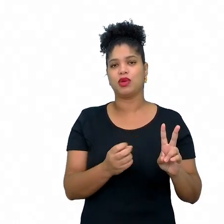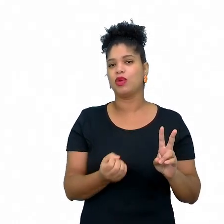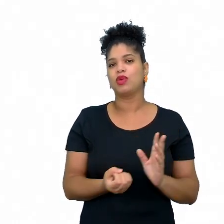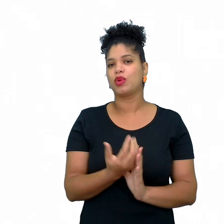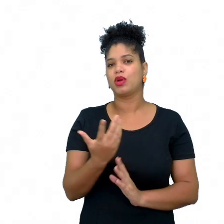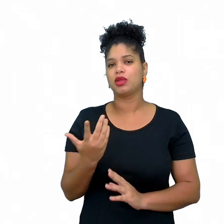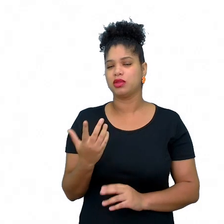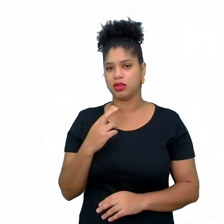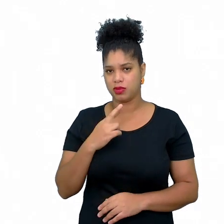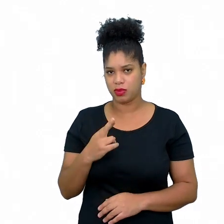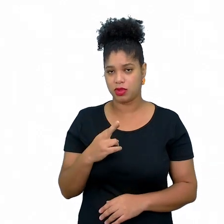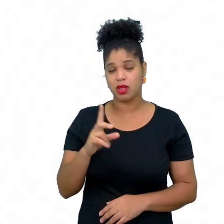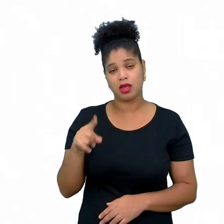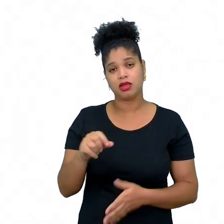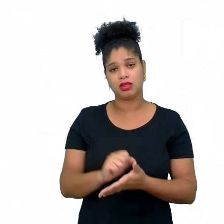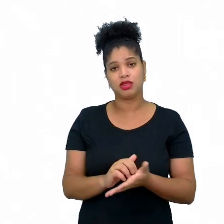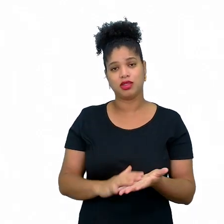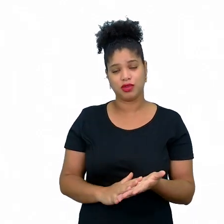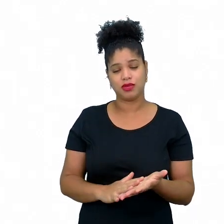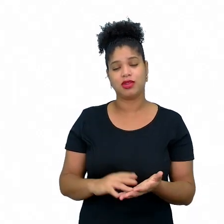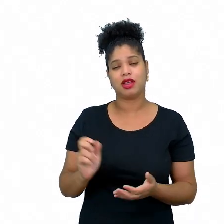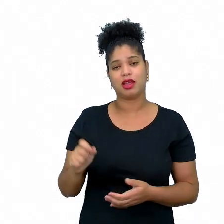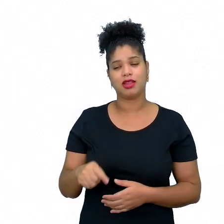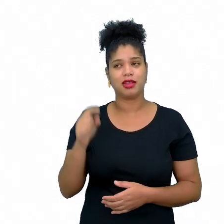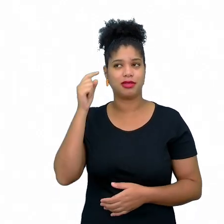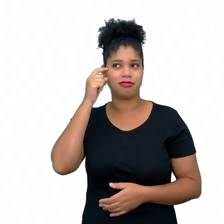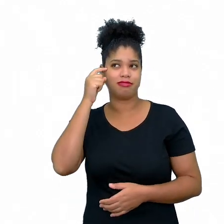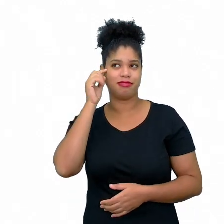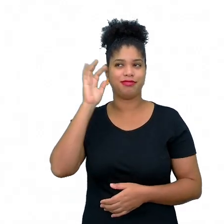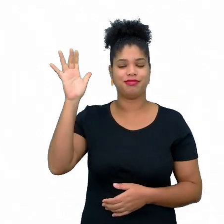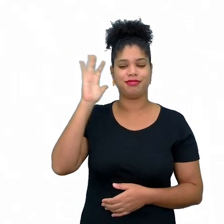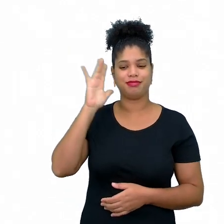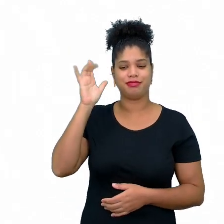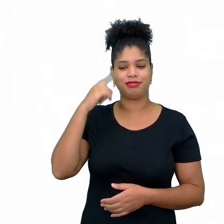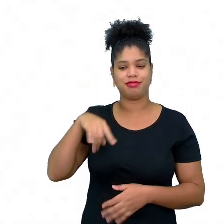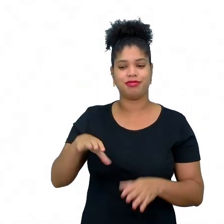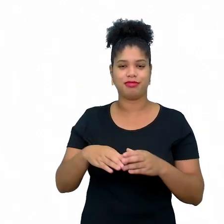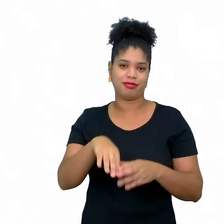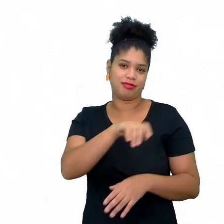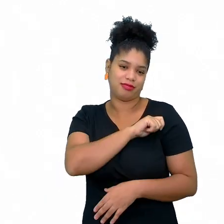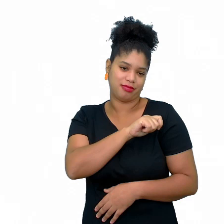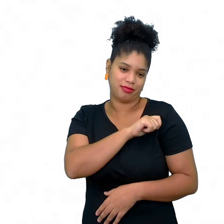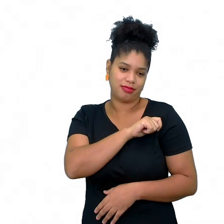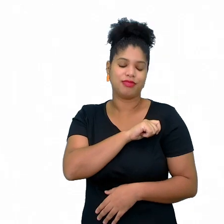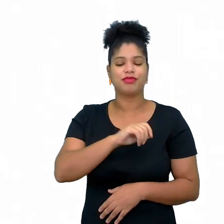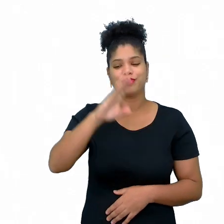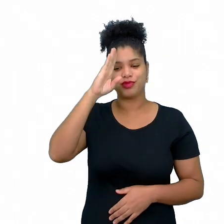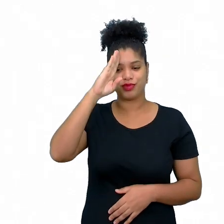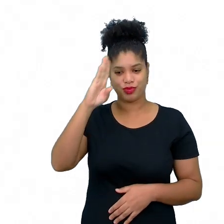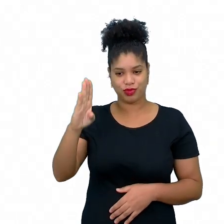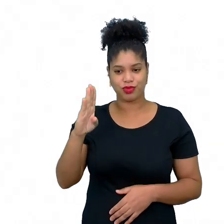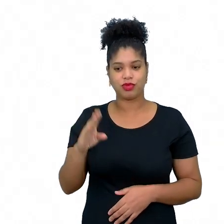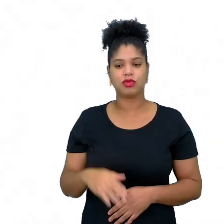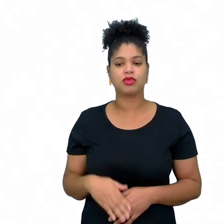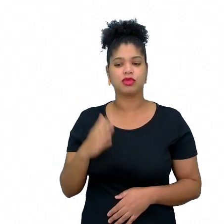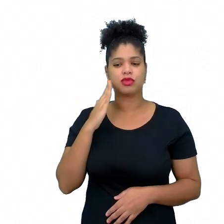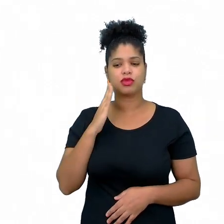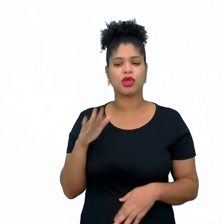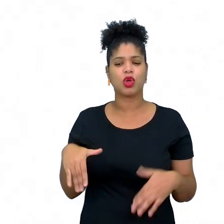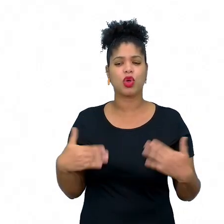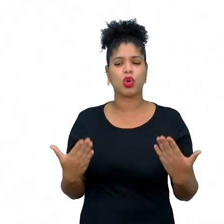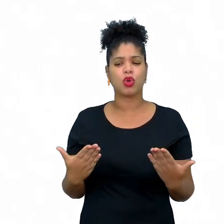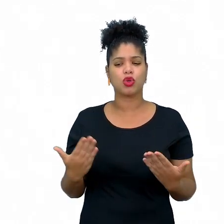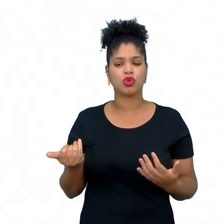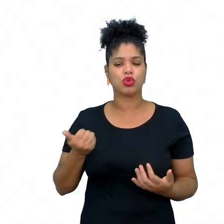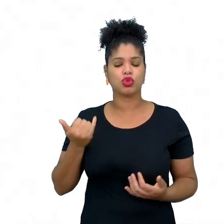Então, esse é um exercício que ele promove muitas reflexões com os estudantes, e principalmente, aonde estão localizados